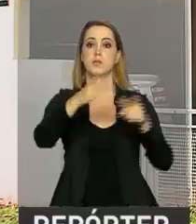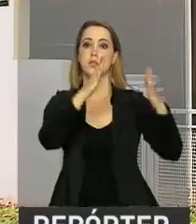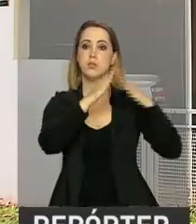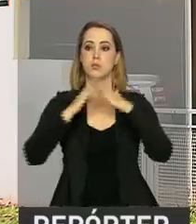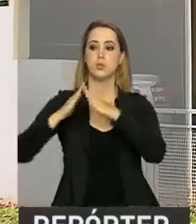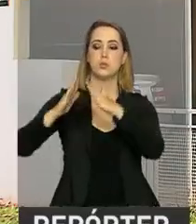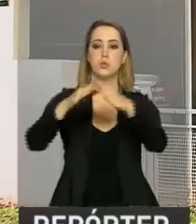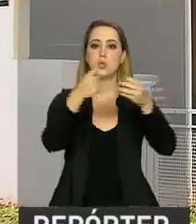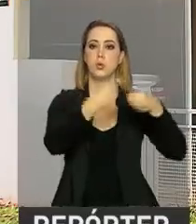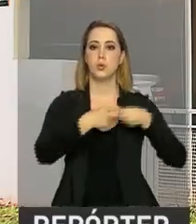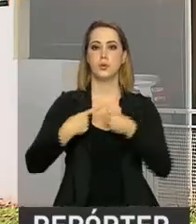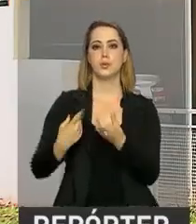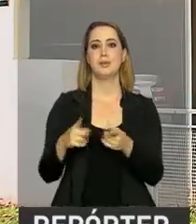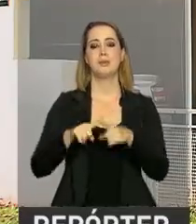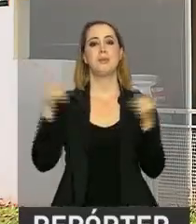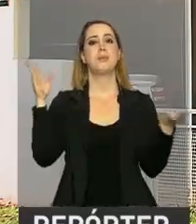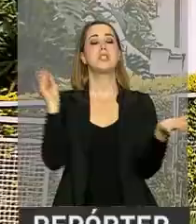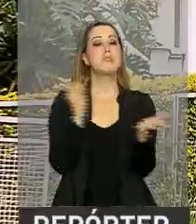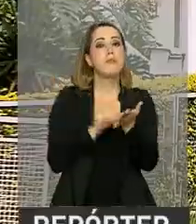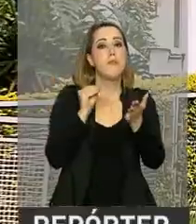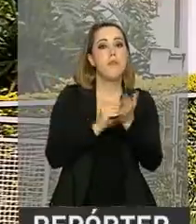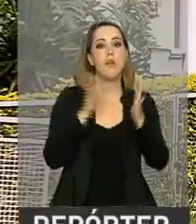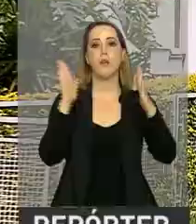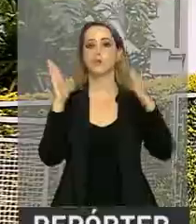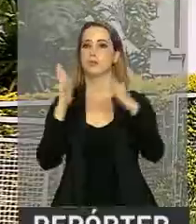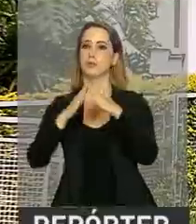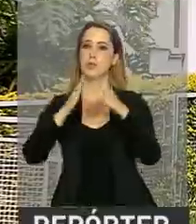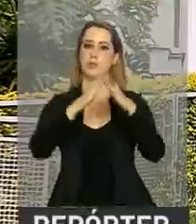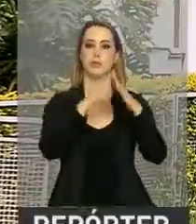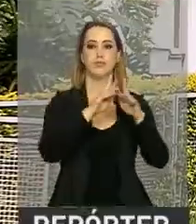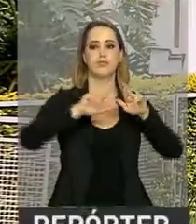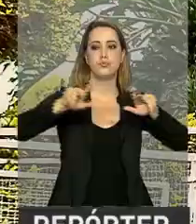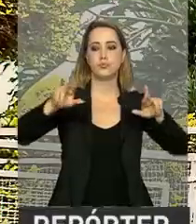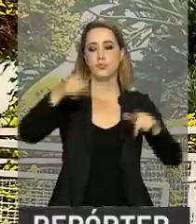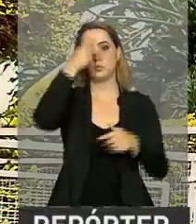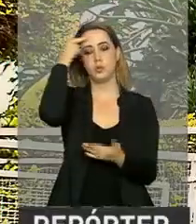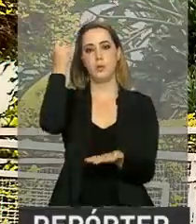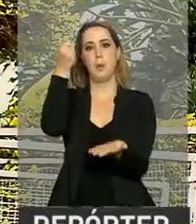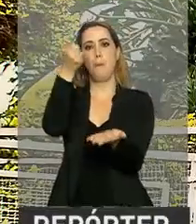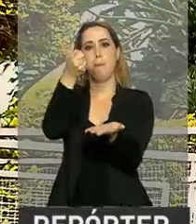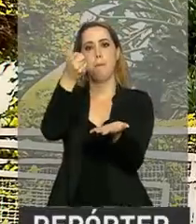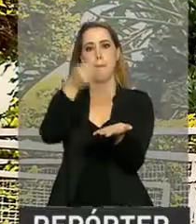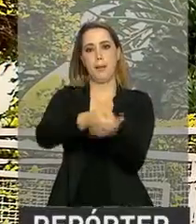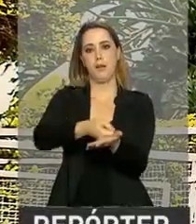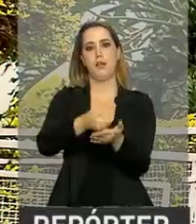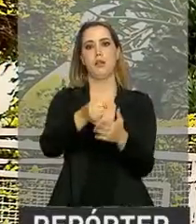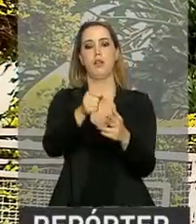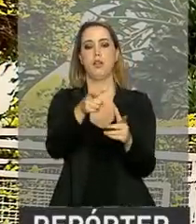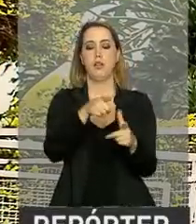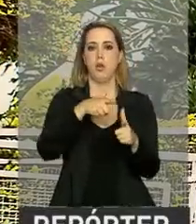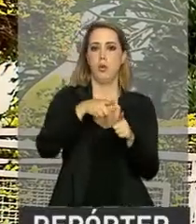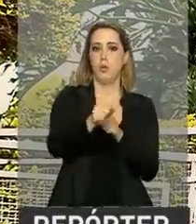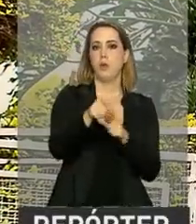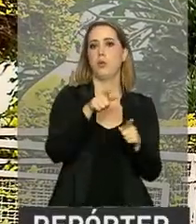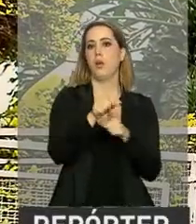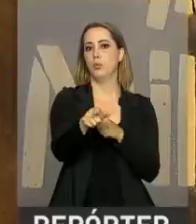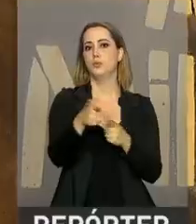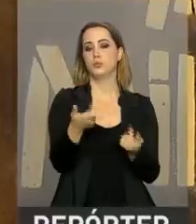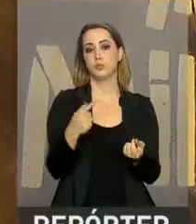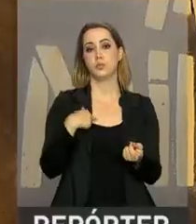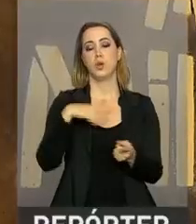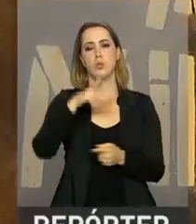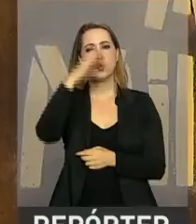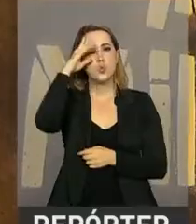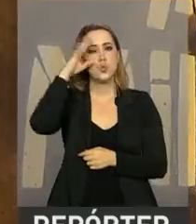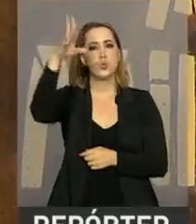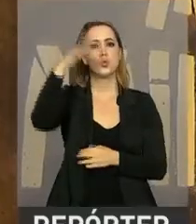Mas nem sempre há casas para todos e muitos pagam aluguel. O sonho da casa própria é desejo antigo e